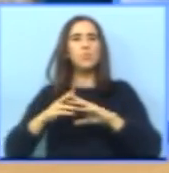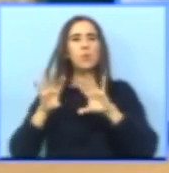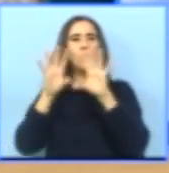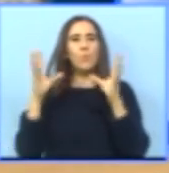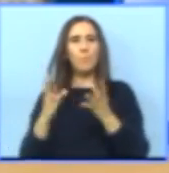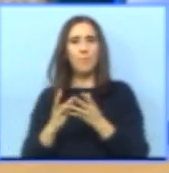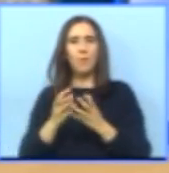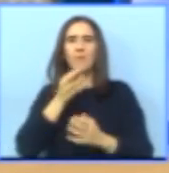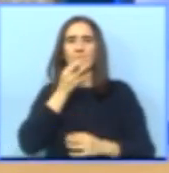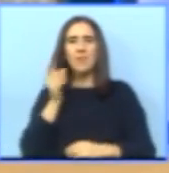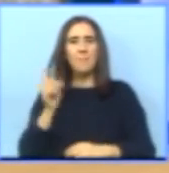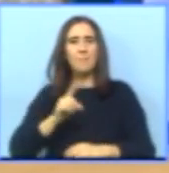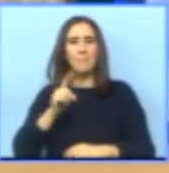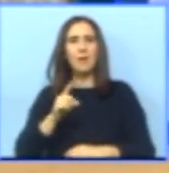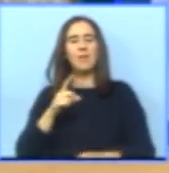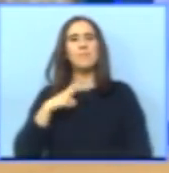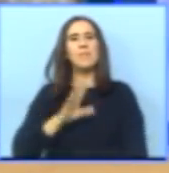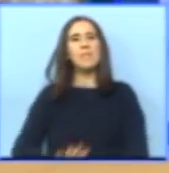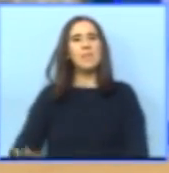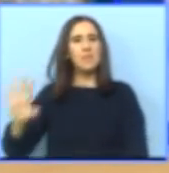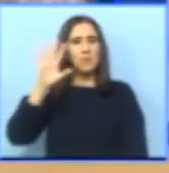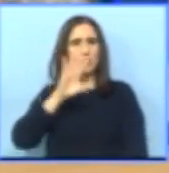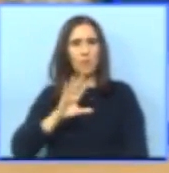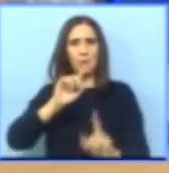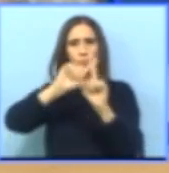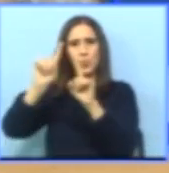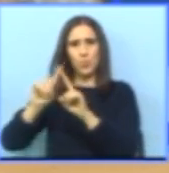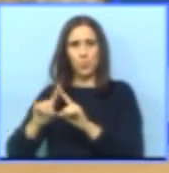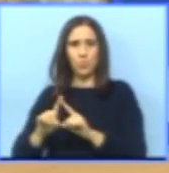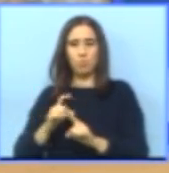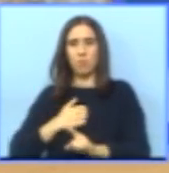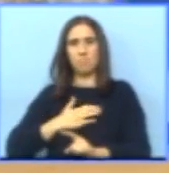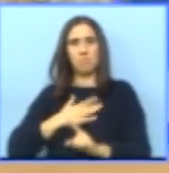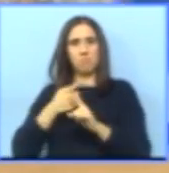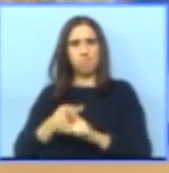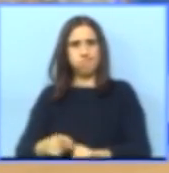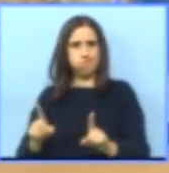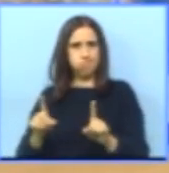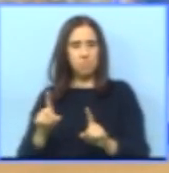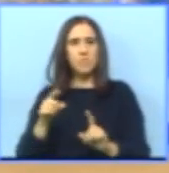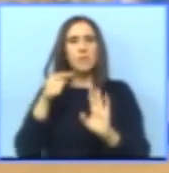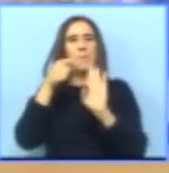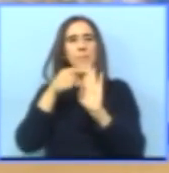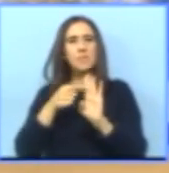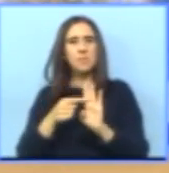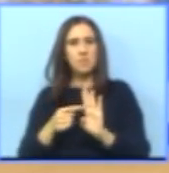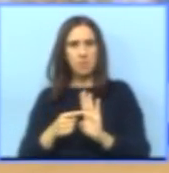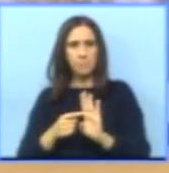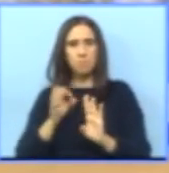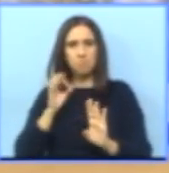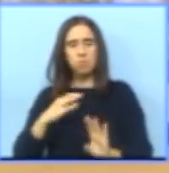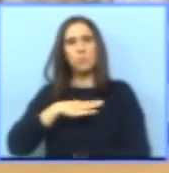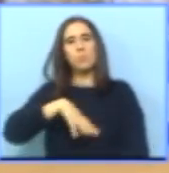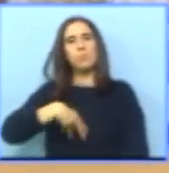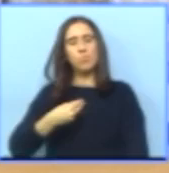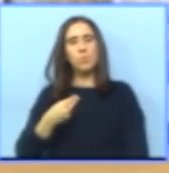das multinacionais, que é uma outra coisa completamente diferente, mas a ideia de ter princípios orientadores que se aplicam a todo o mundo